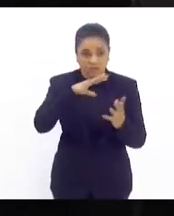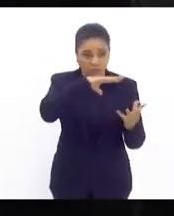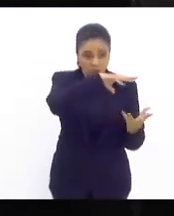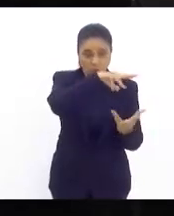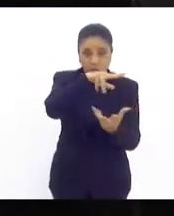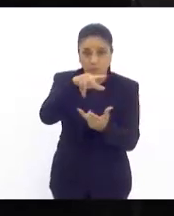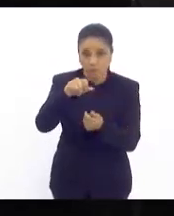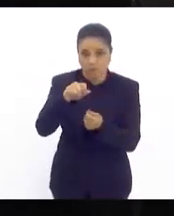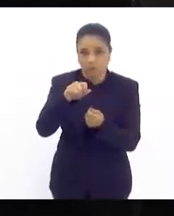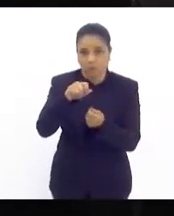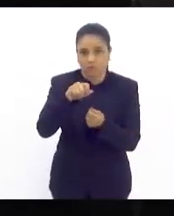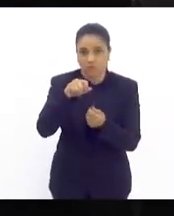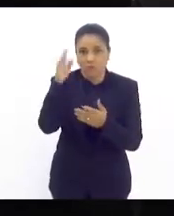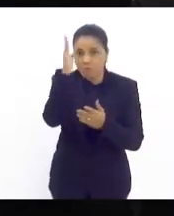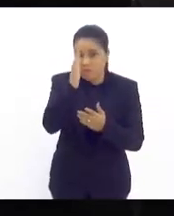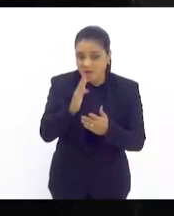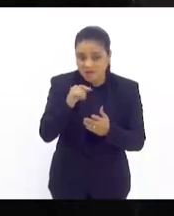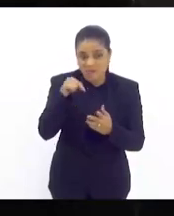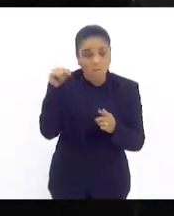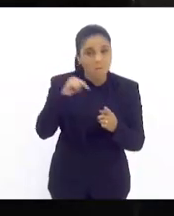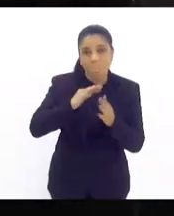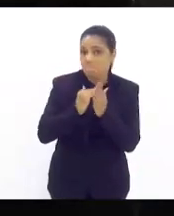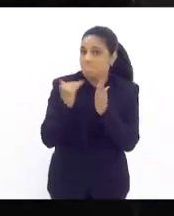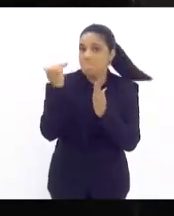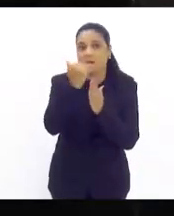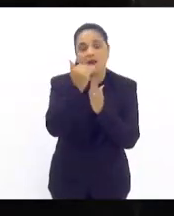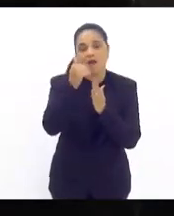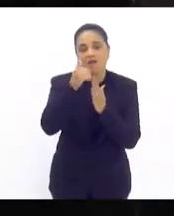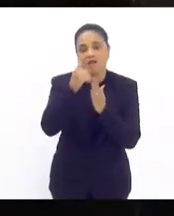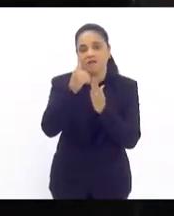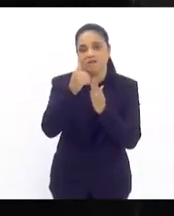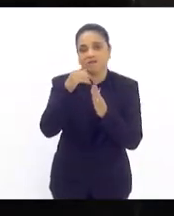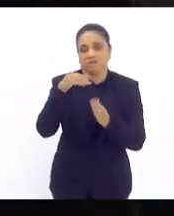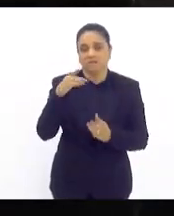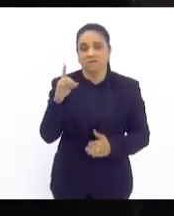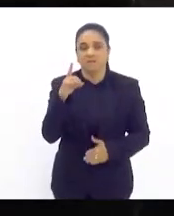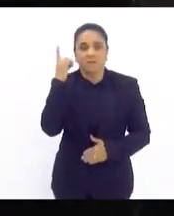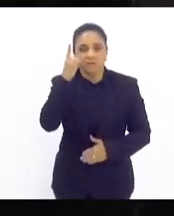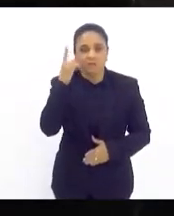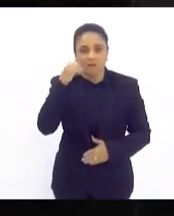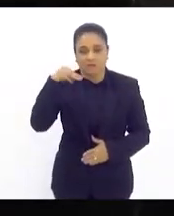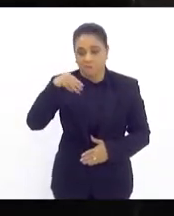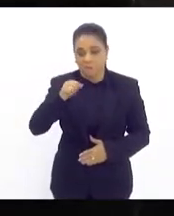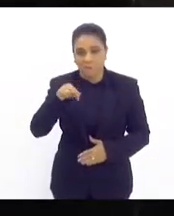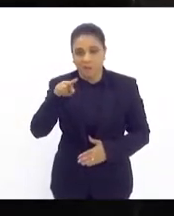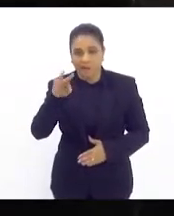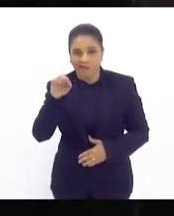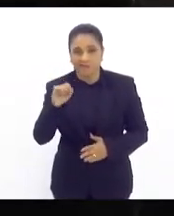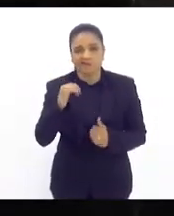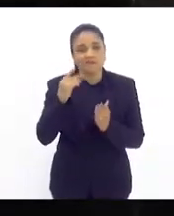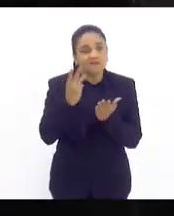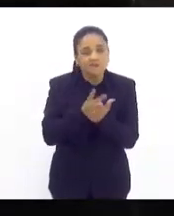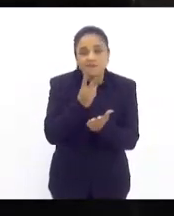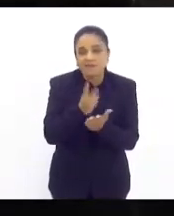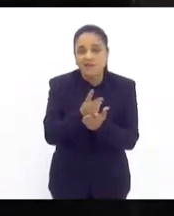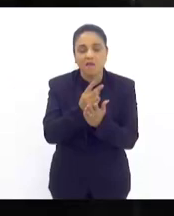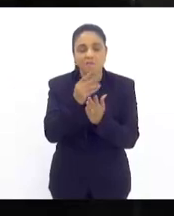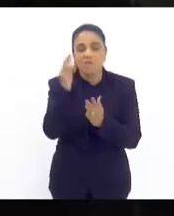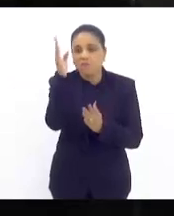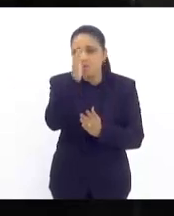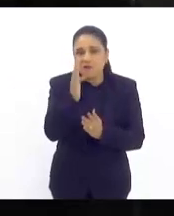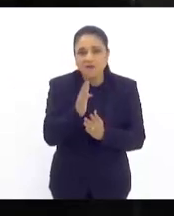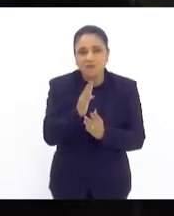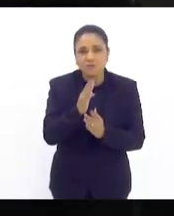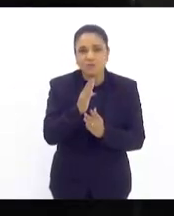nosso país mais uma vez deputada Marta Rocha no ranking mas sempre no ranking de forma